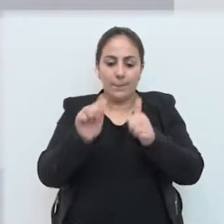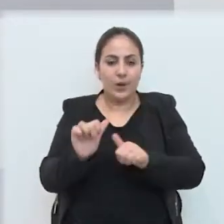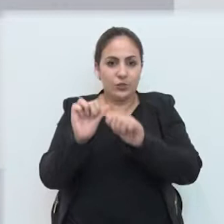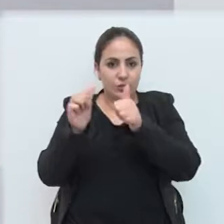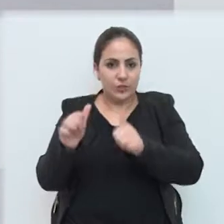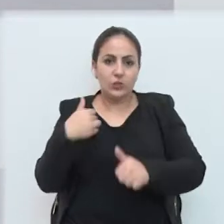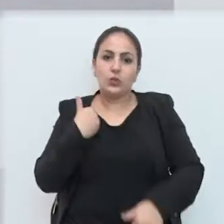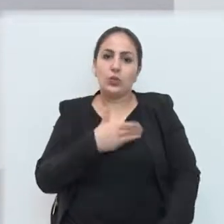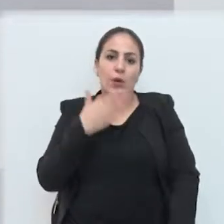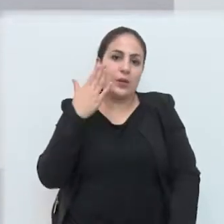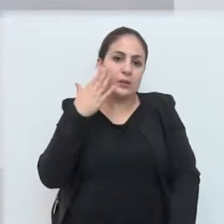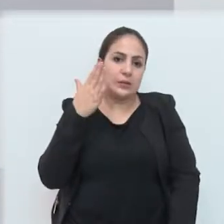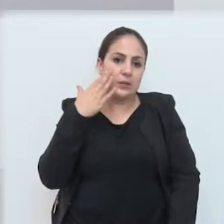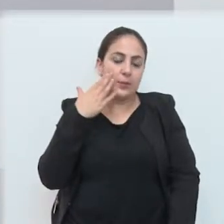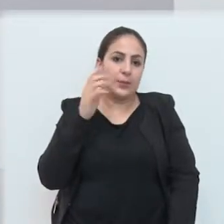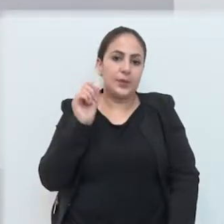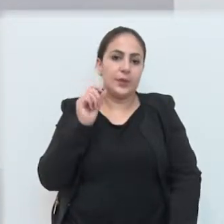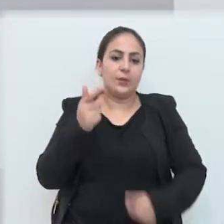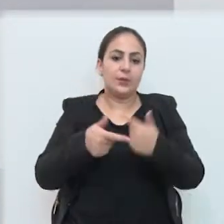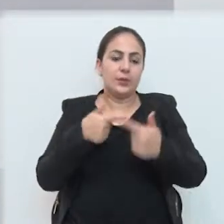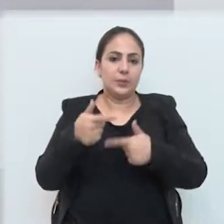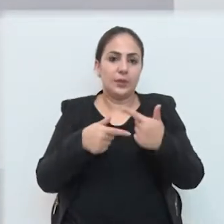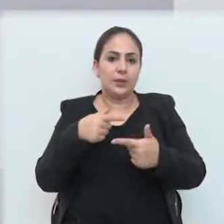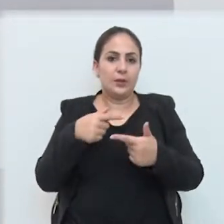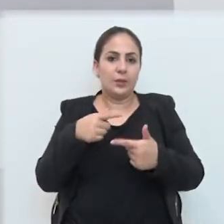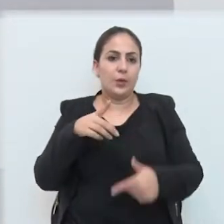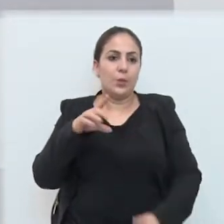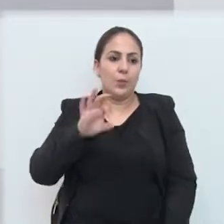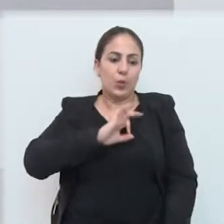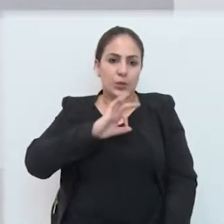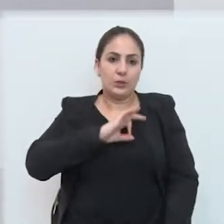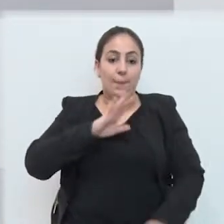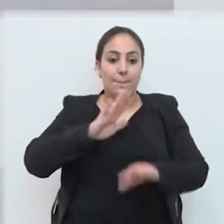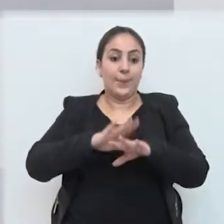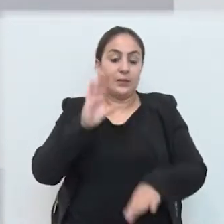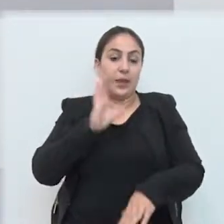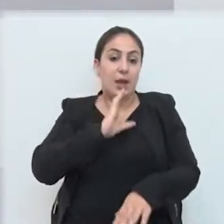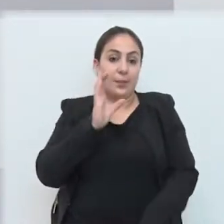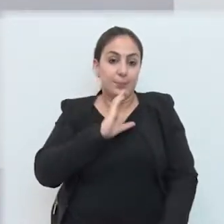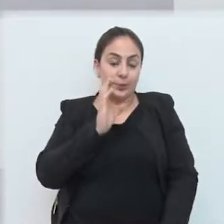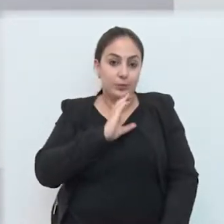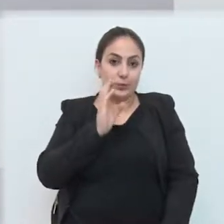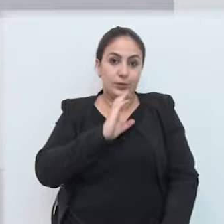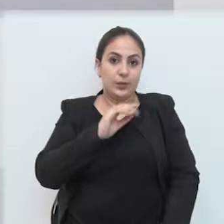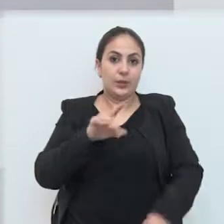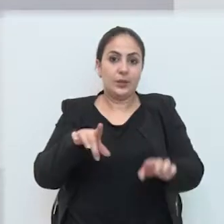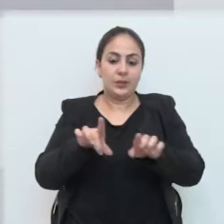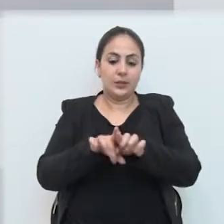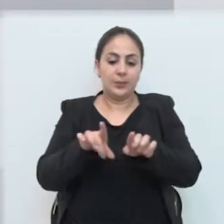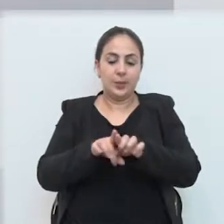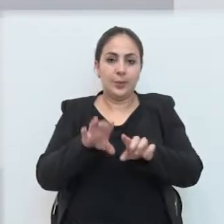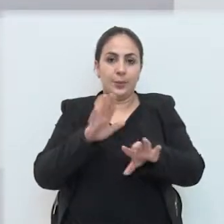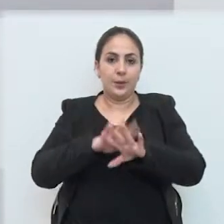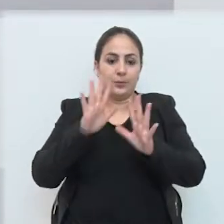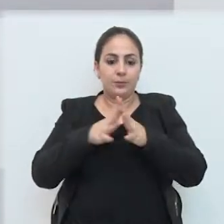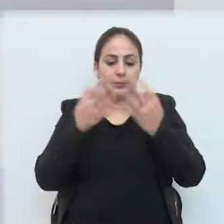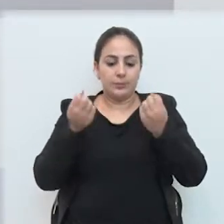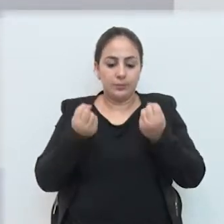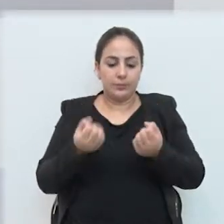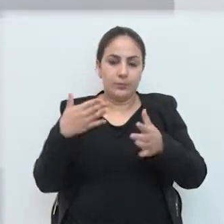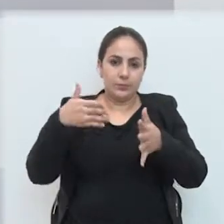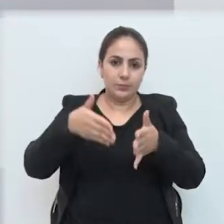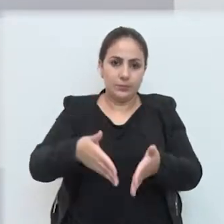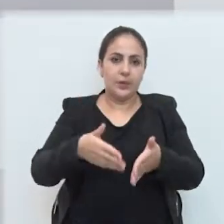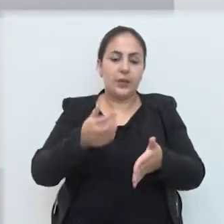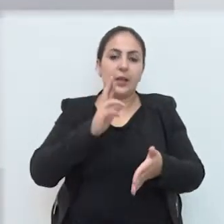dessas imagens, a gente sabe que o trabalho das polícias ele será muito mais ágil muito mais